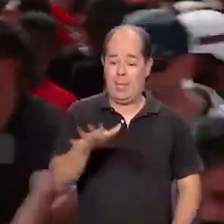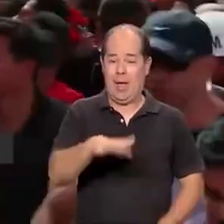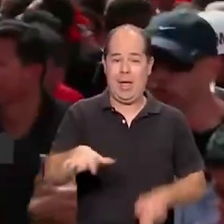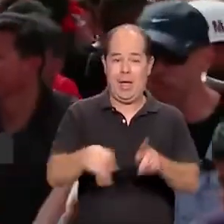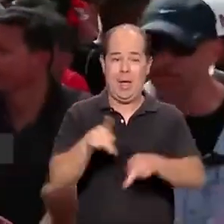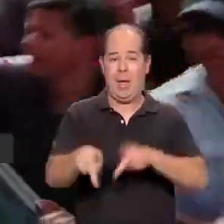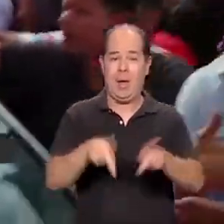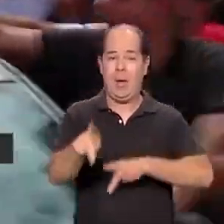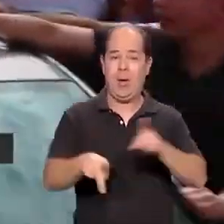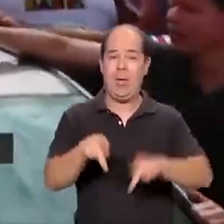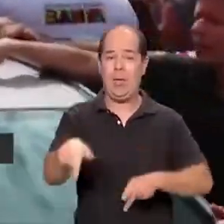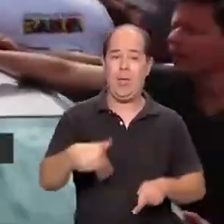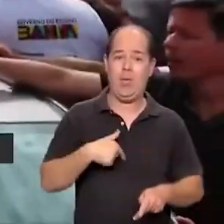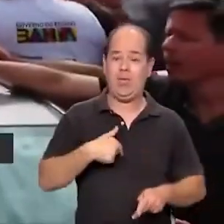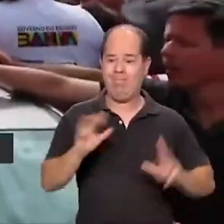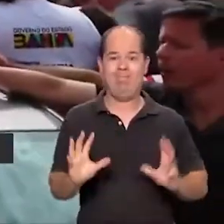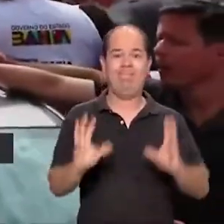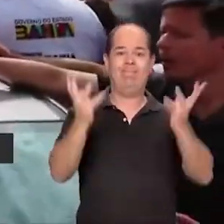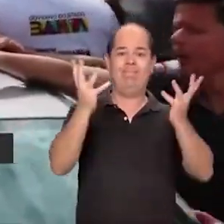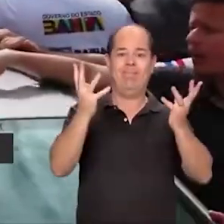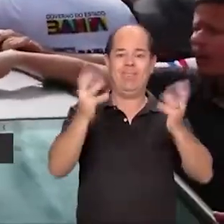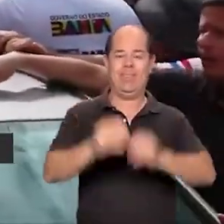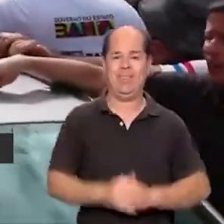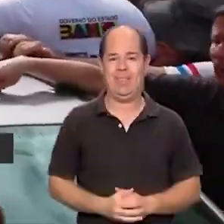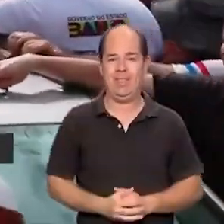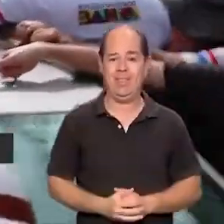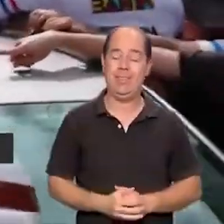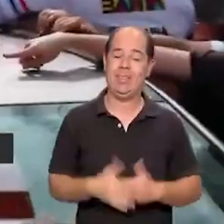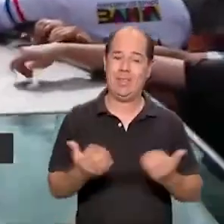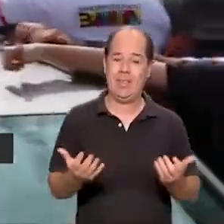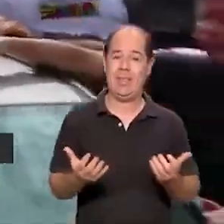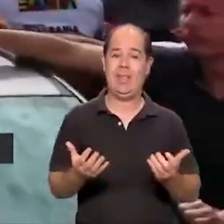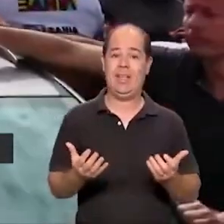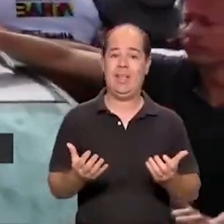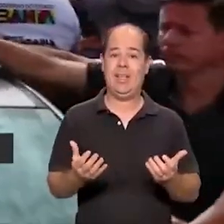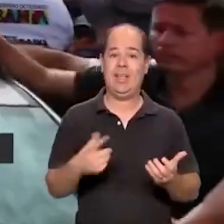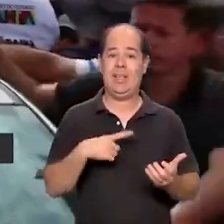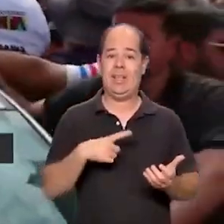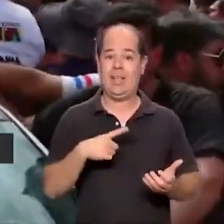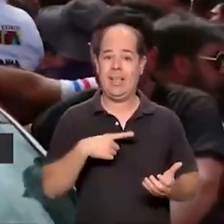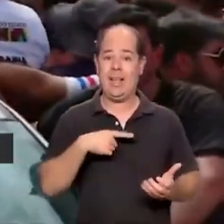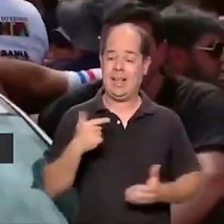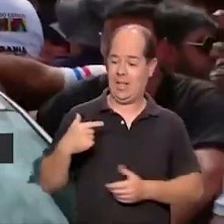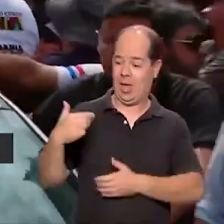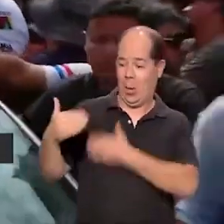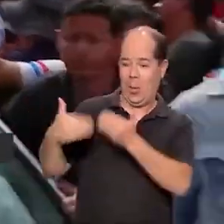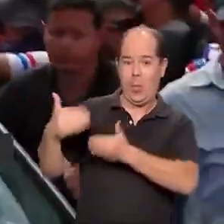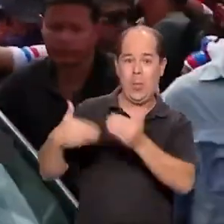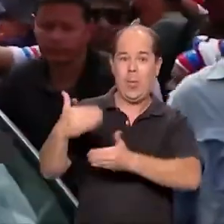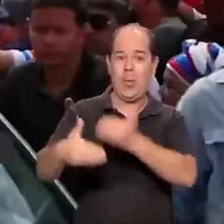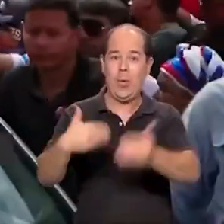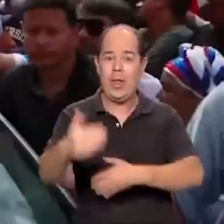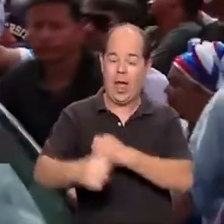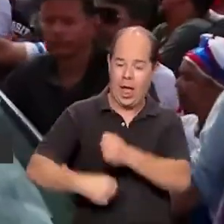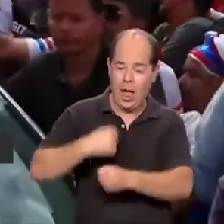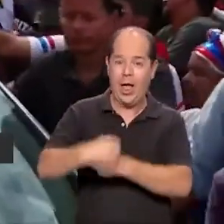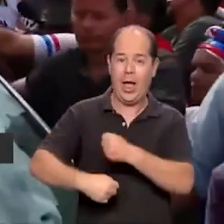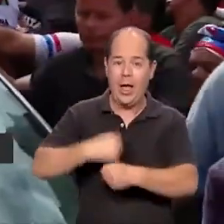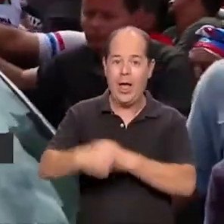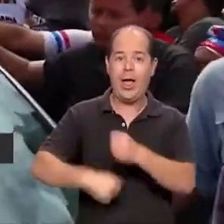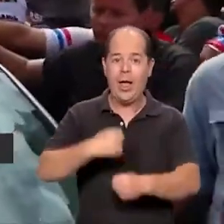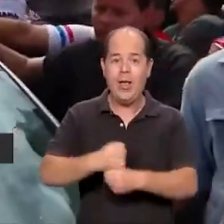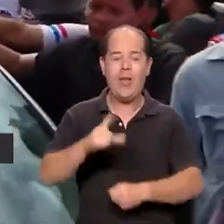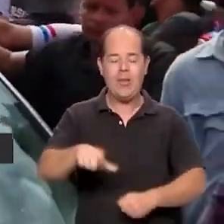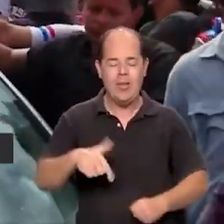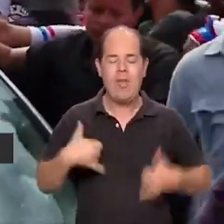dos baianos, que então estabeleceram aí a tradição de comemorar todos os